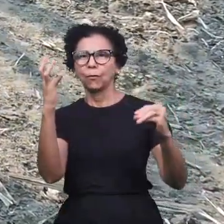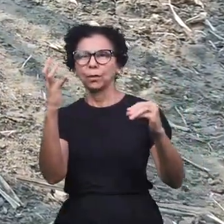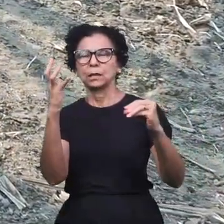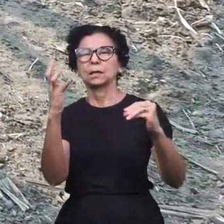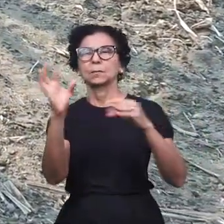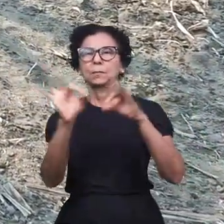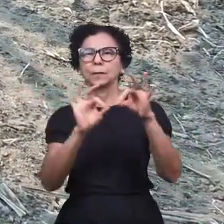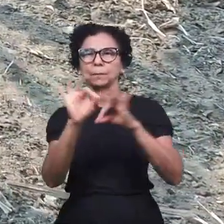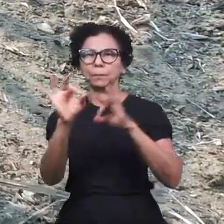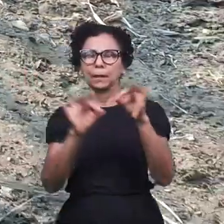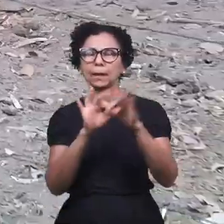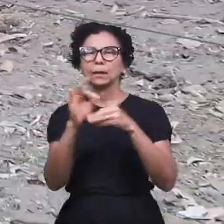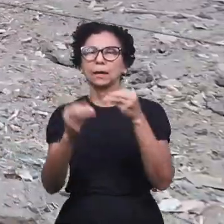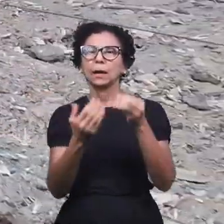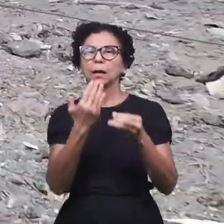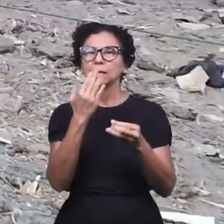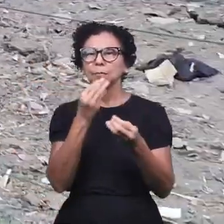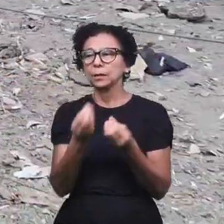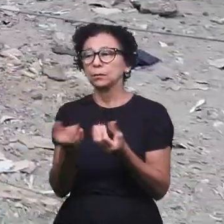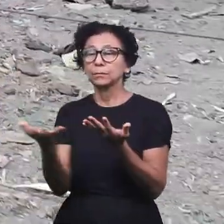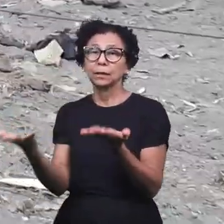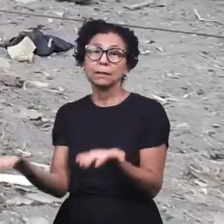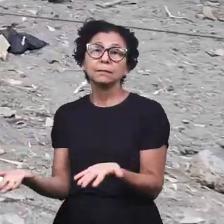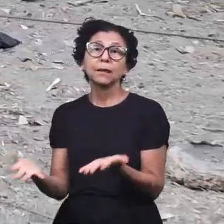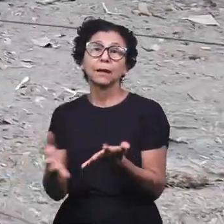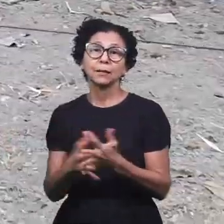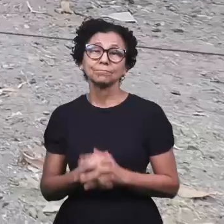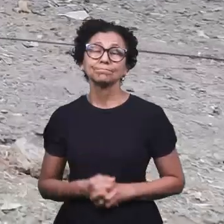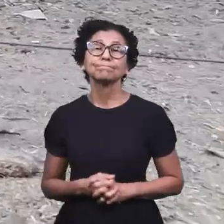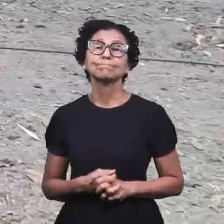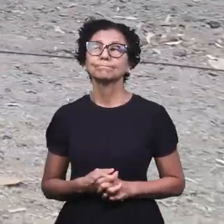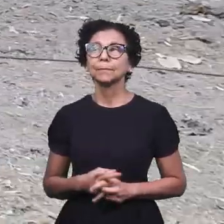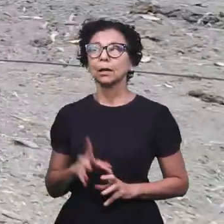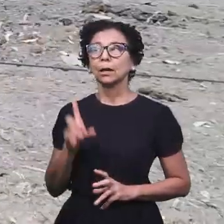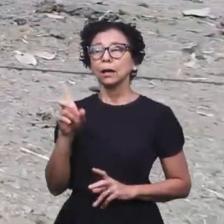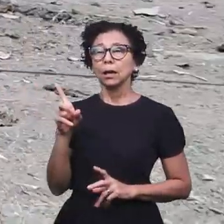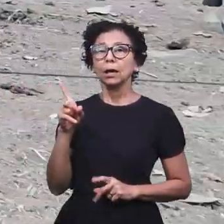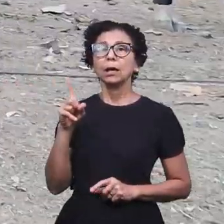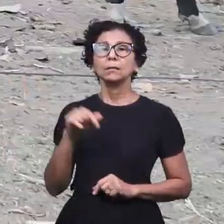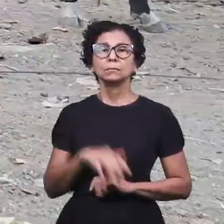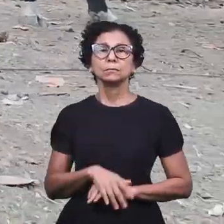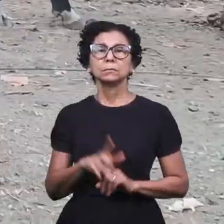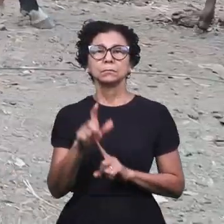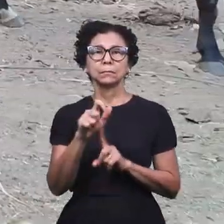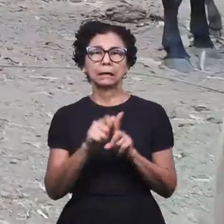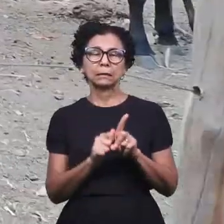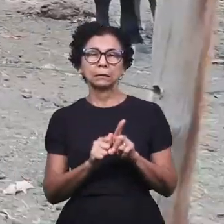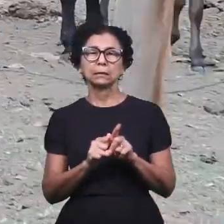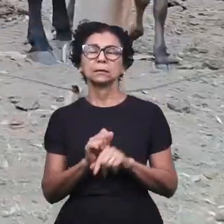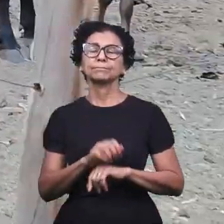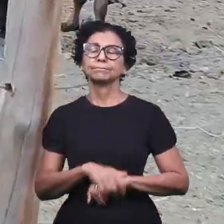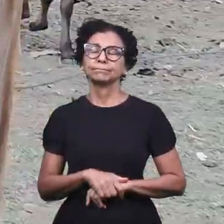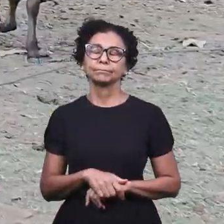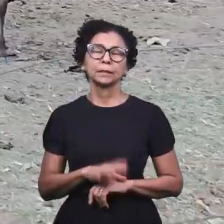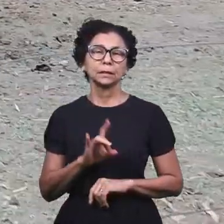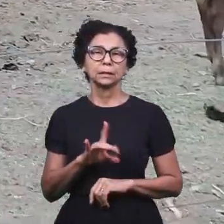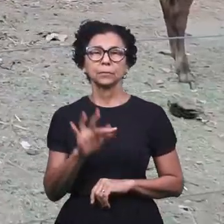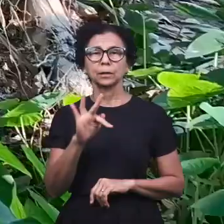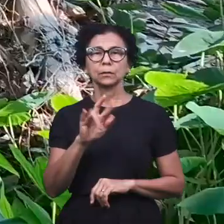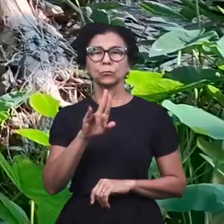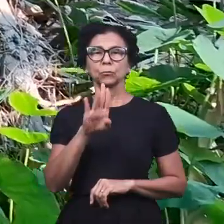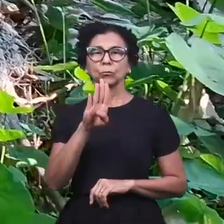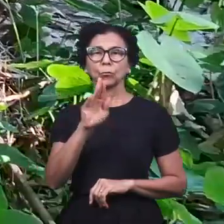o alimento acabou. Os recursos estão usando aqui, ó, cortando bananeira e tratando das vacas, você não dá conta de tratar só com